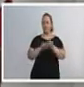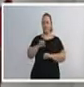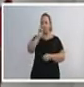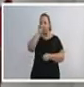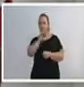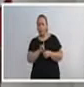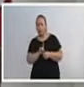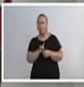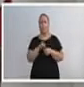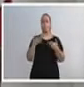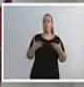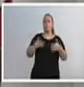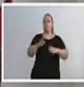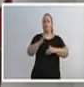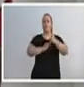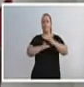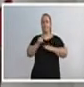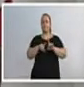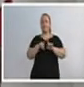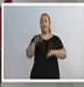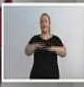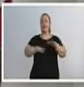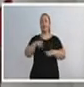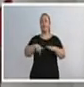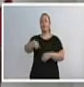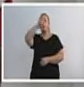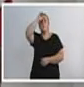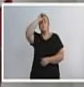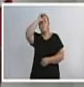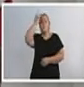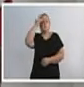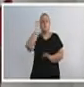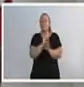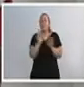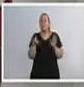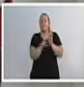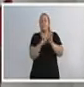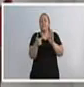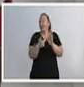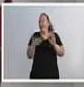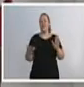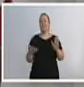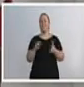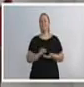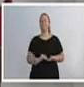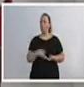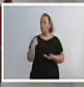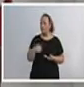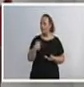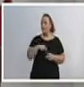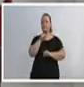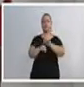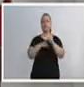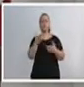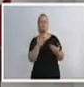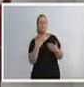os empresários não querem colocar em prática, mas muitas vezes eles nem têm conhecimento da existência da lei. Então é uma questão, sobretudo, de dialogar, de